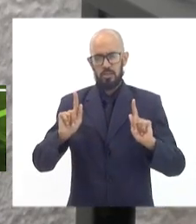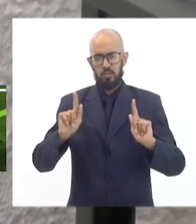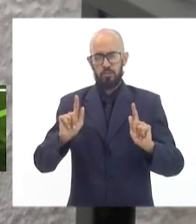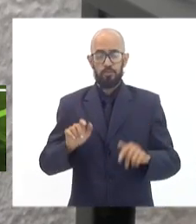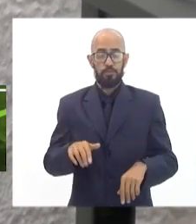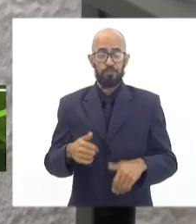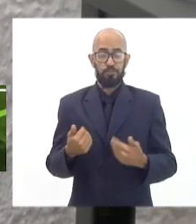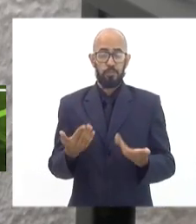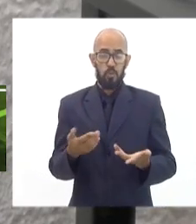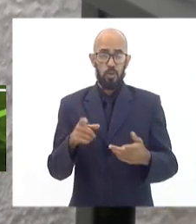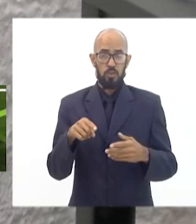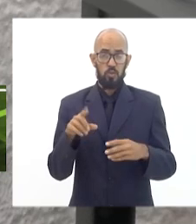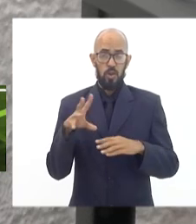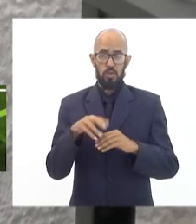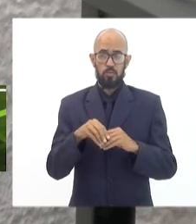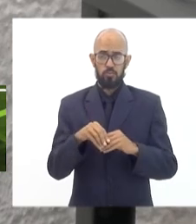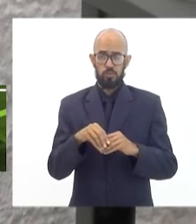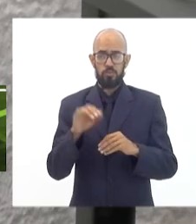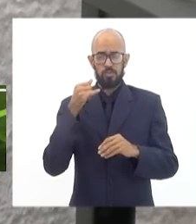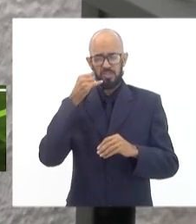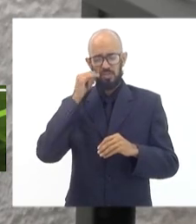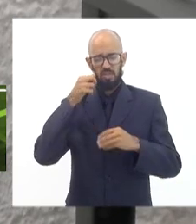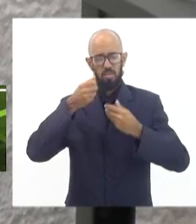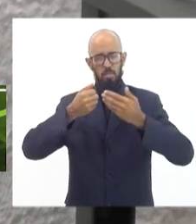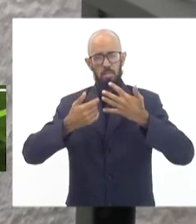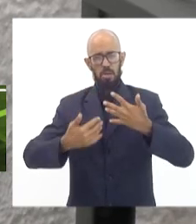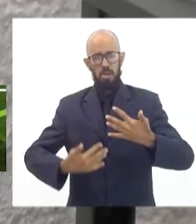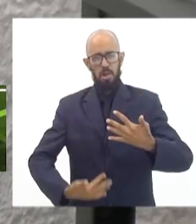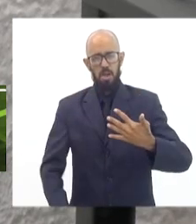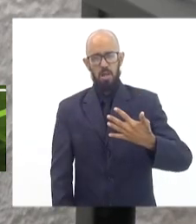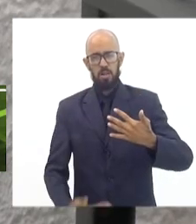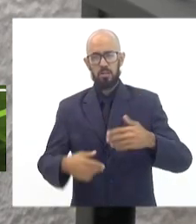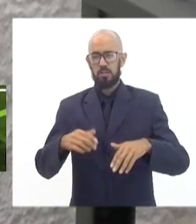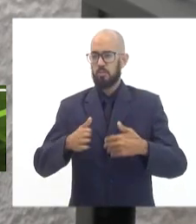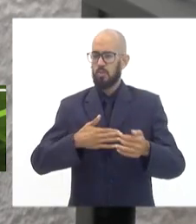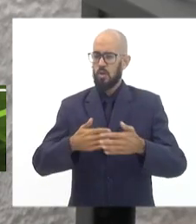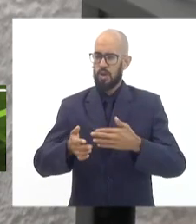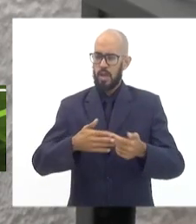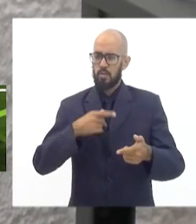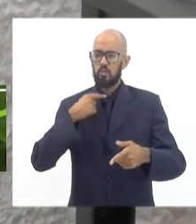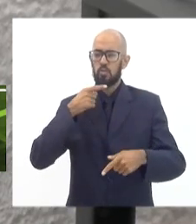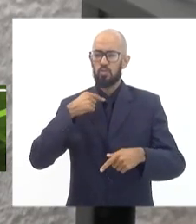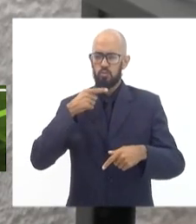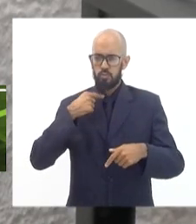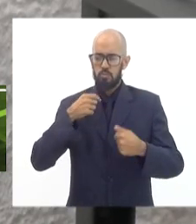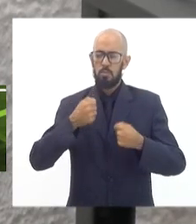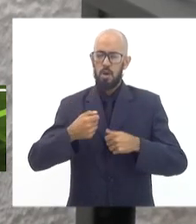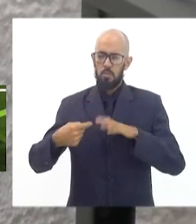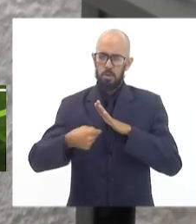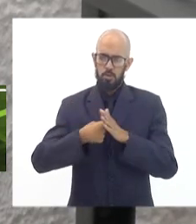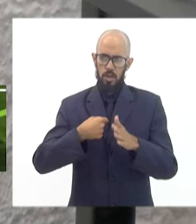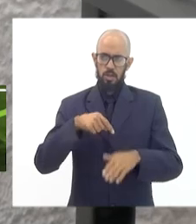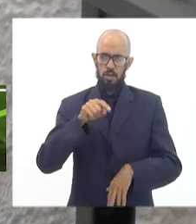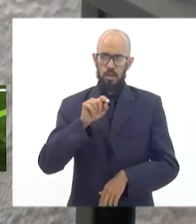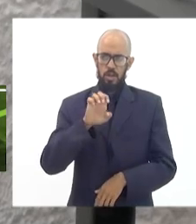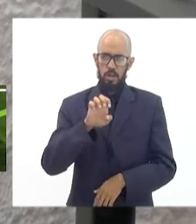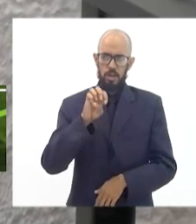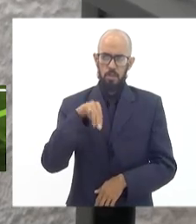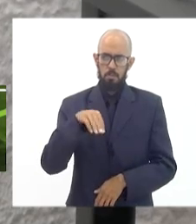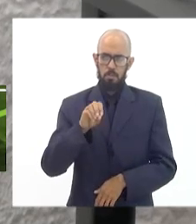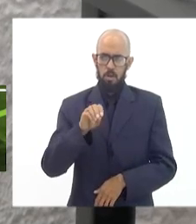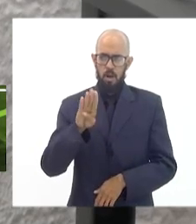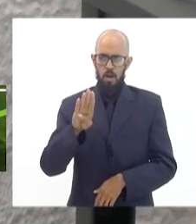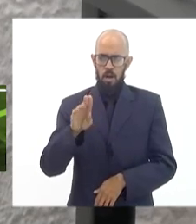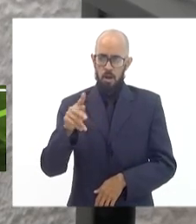aí o resto é parente no alongar muito a gente faz toma aqui aberta as perguntas mas é a emop como